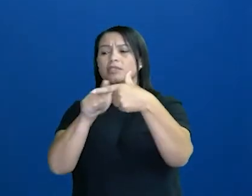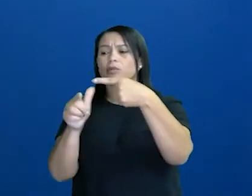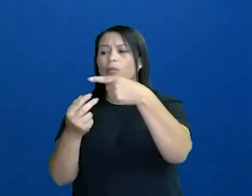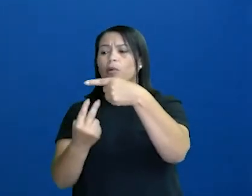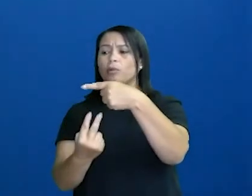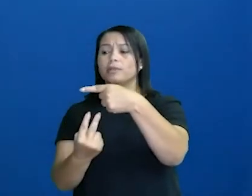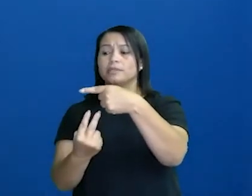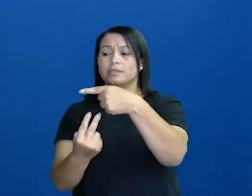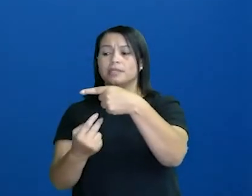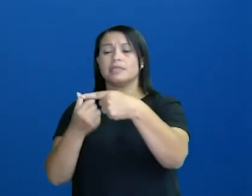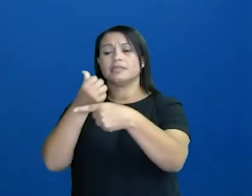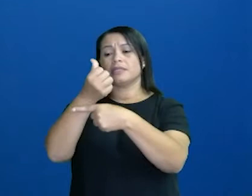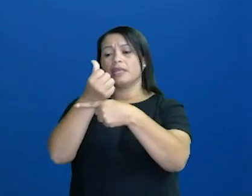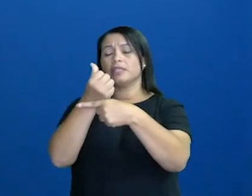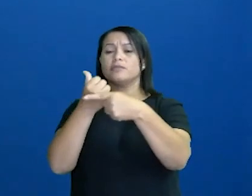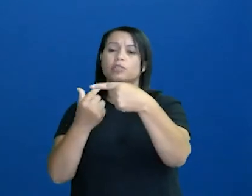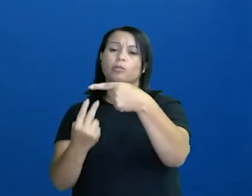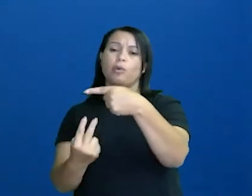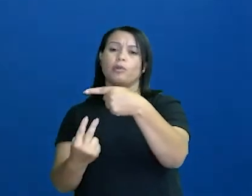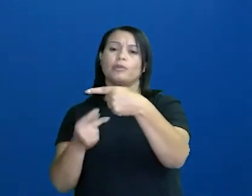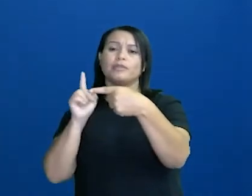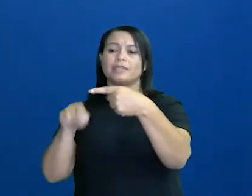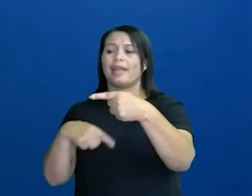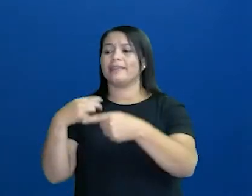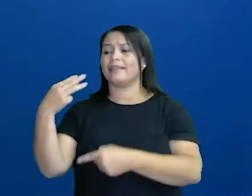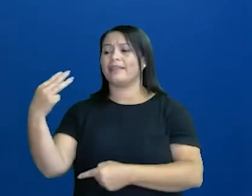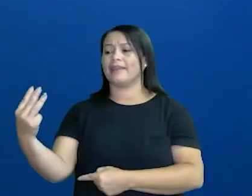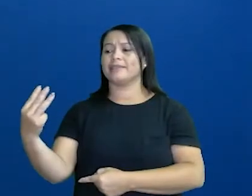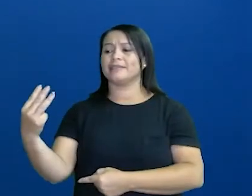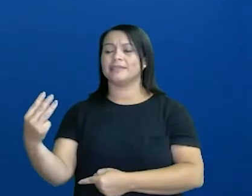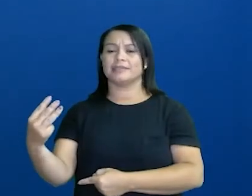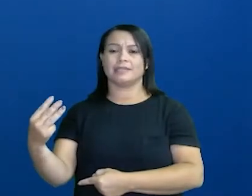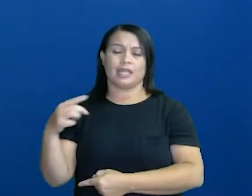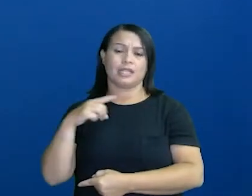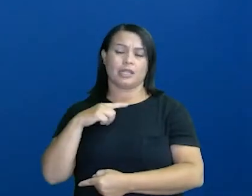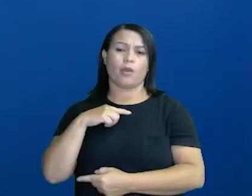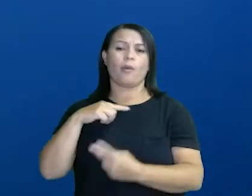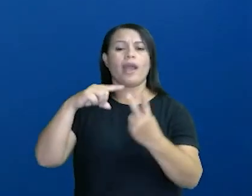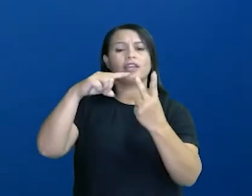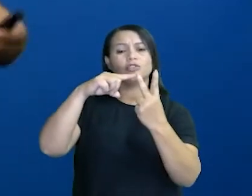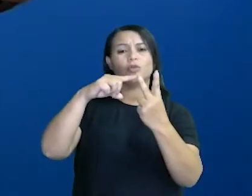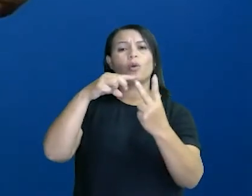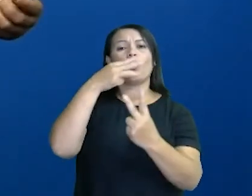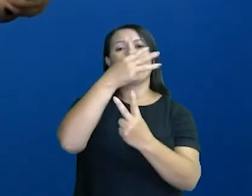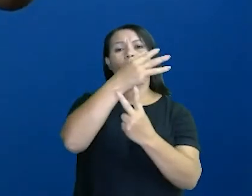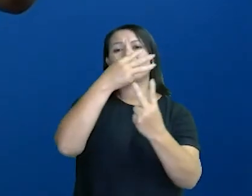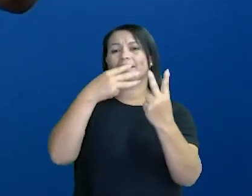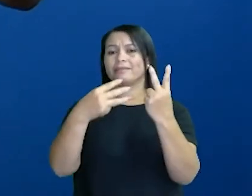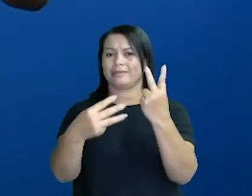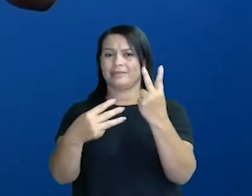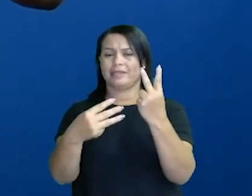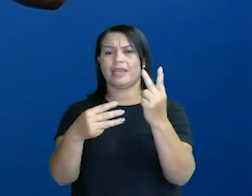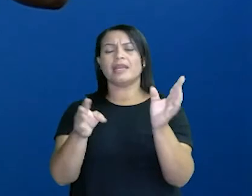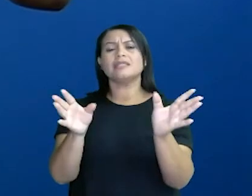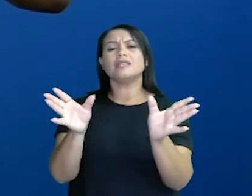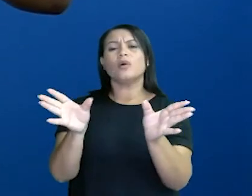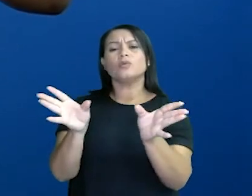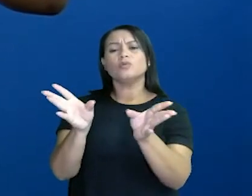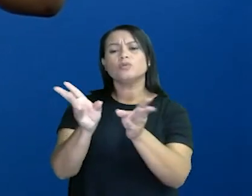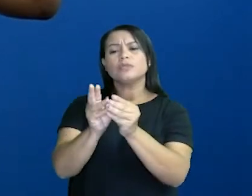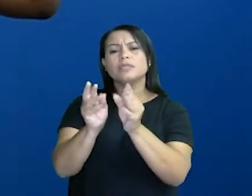/ 26 dividido por 2 é 3 e tu tem uma raiz cúbica de 3 eu